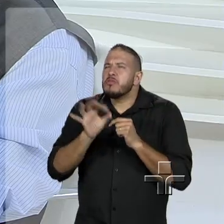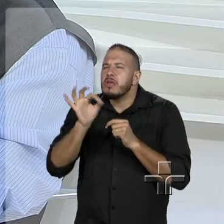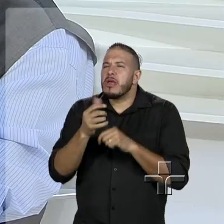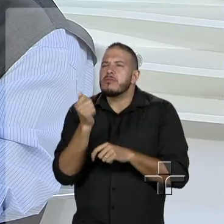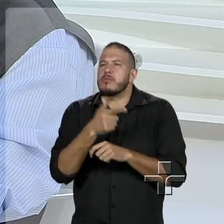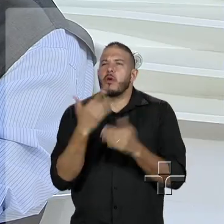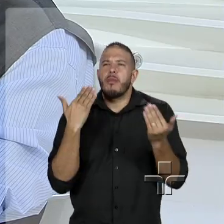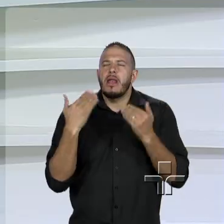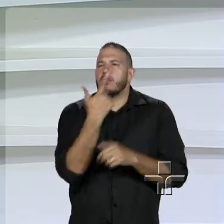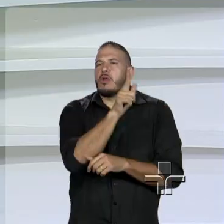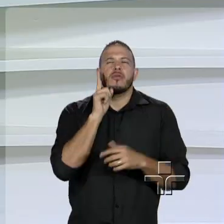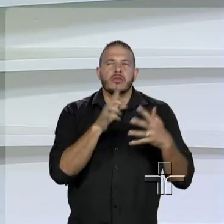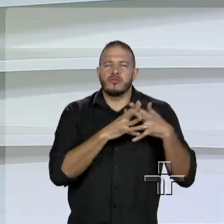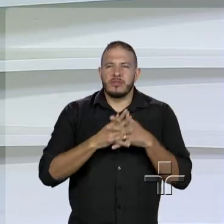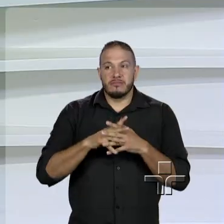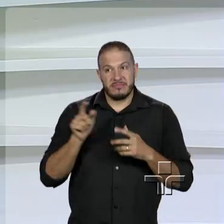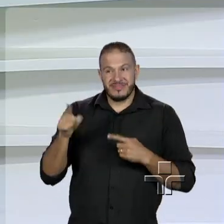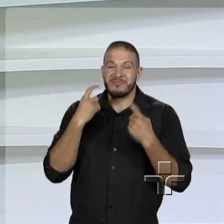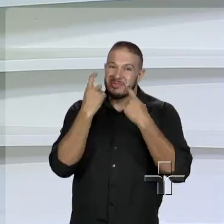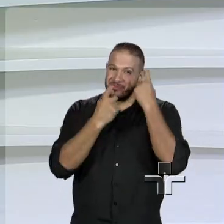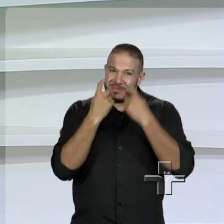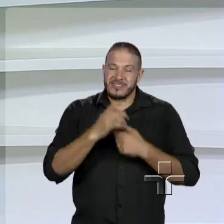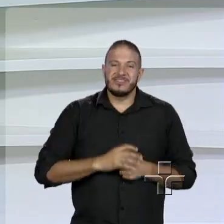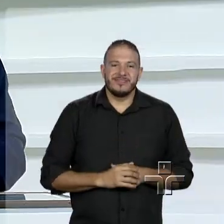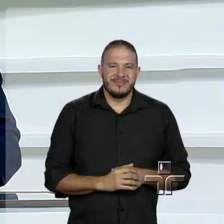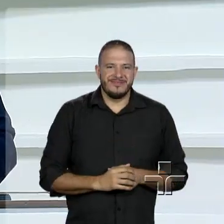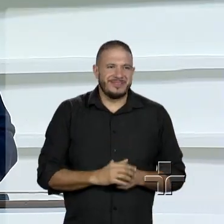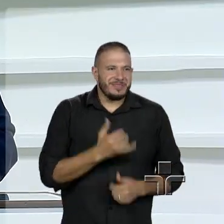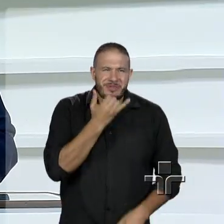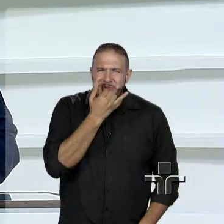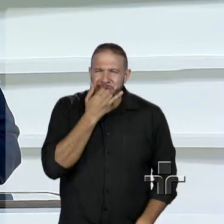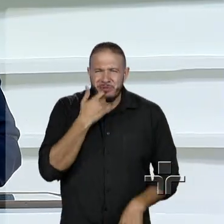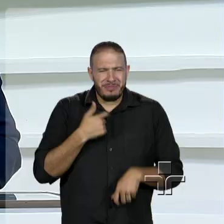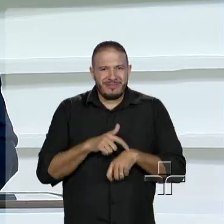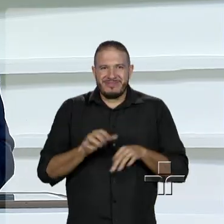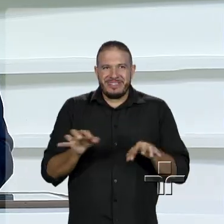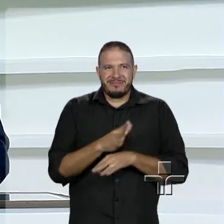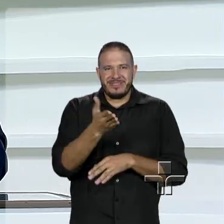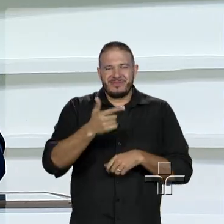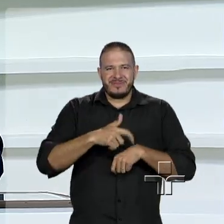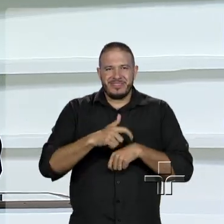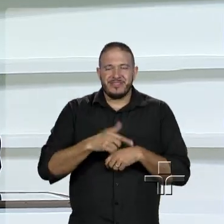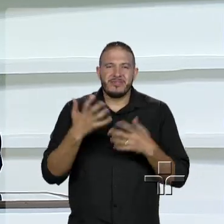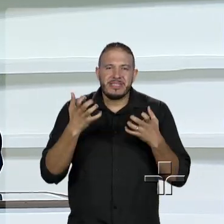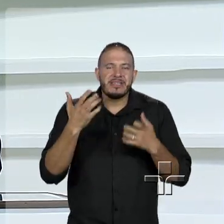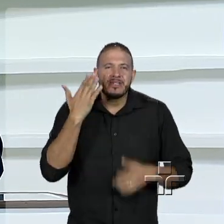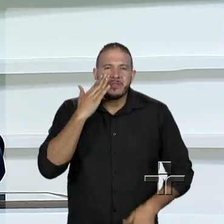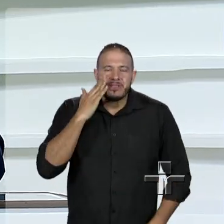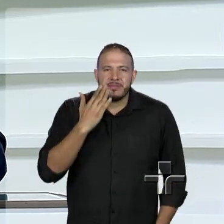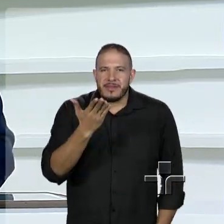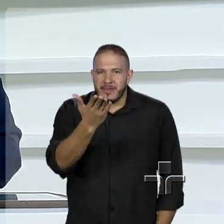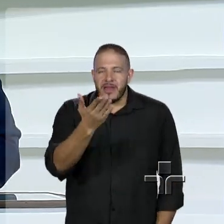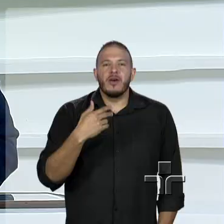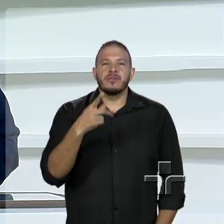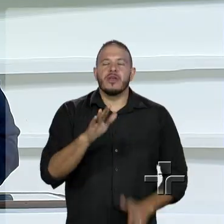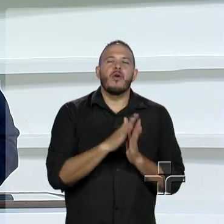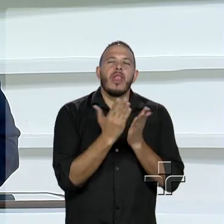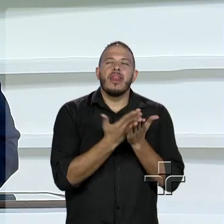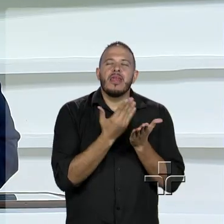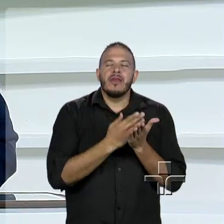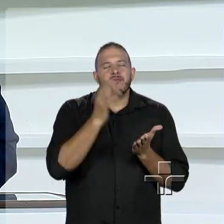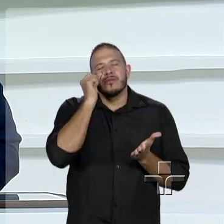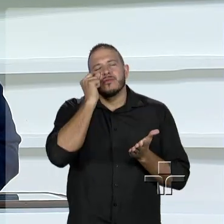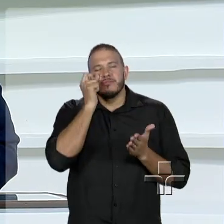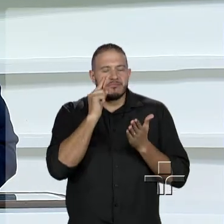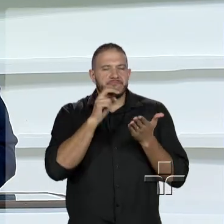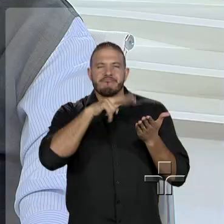Agora, ministro... Isso é preocupante. Desculpa, já está Mara, acabando. Desculpe, a gente está terminando. Queria só saber, o seu livro de cabeceira é